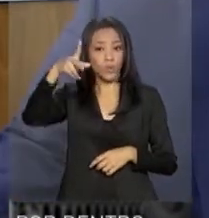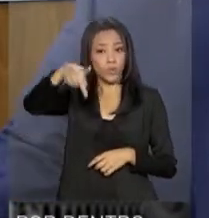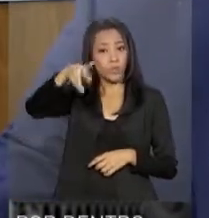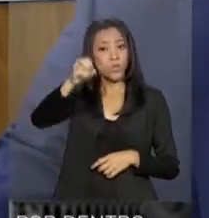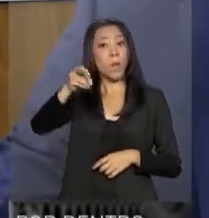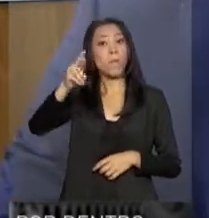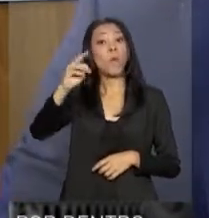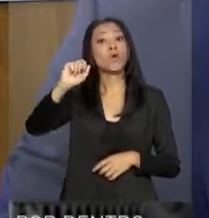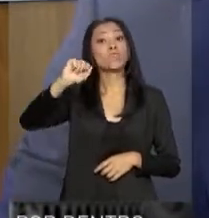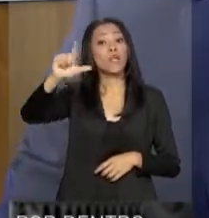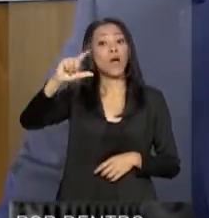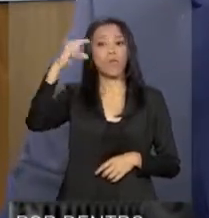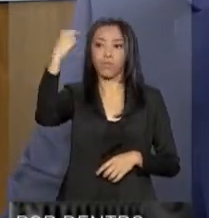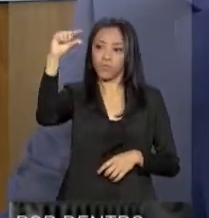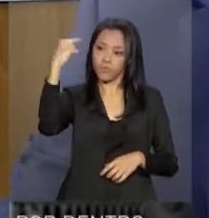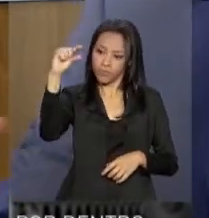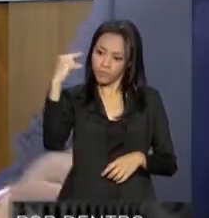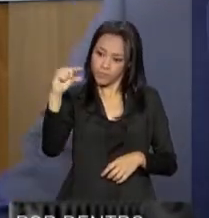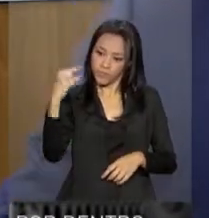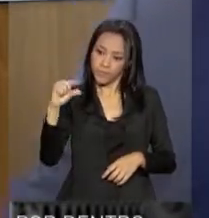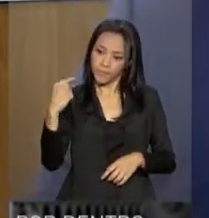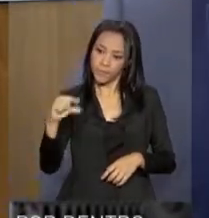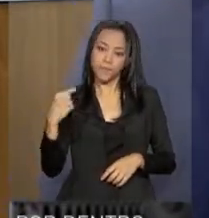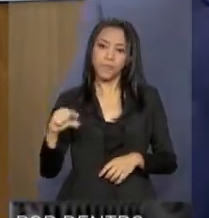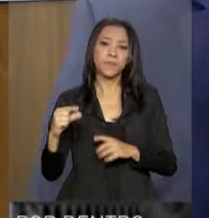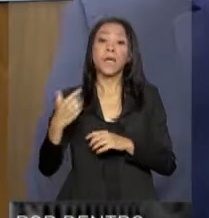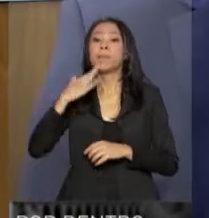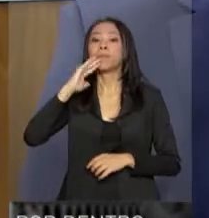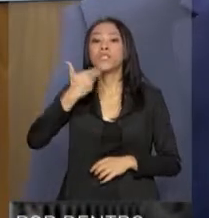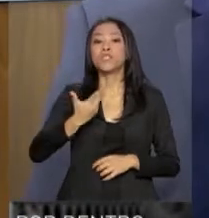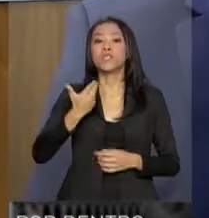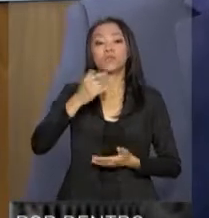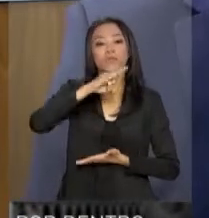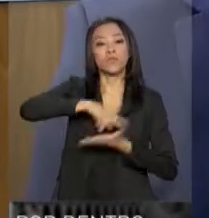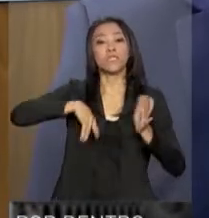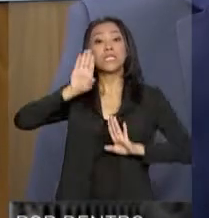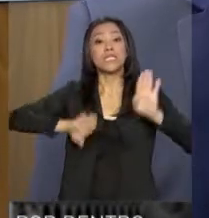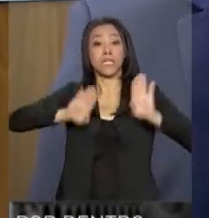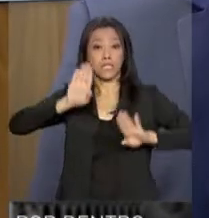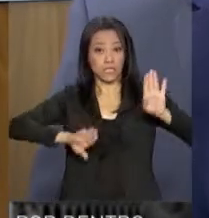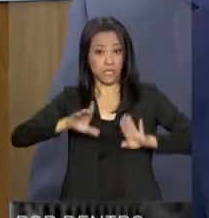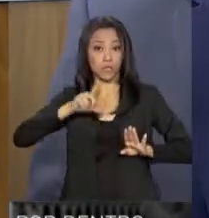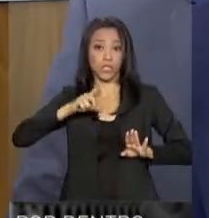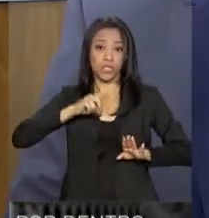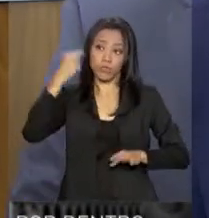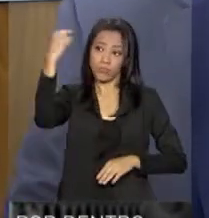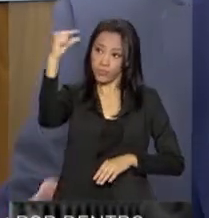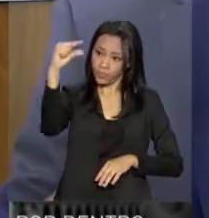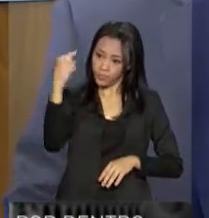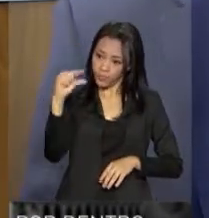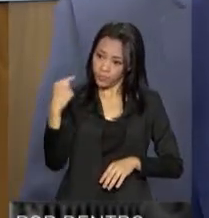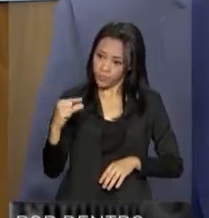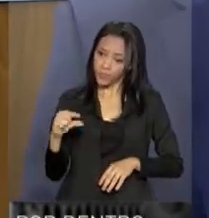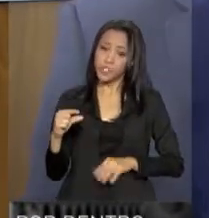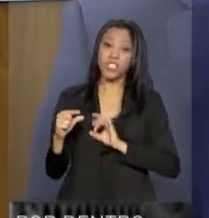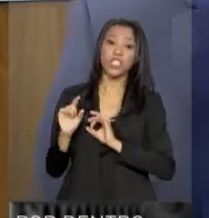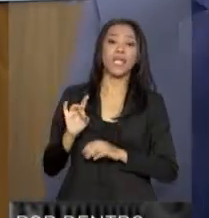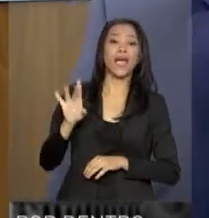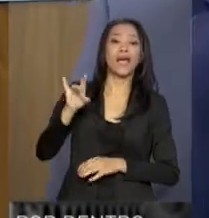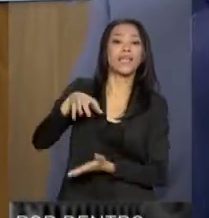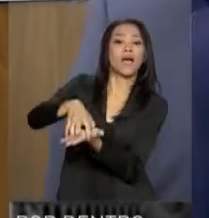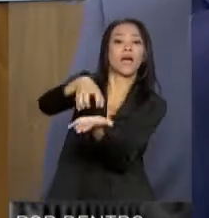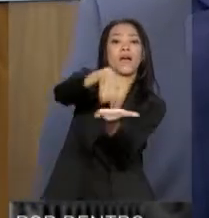de cada órgão agora está sendo tudo incorporado ao o portal da transparência para que todas as informações estejam num único